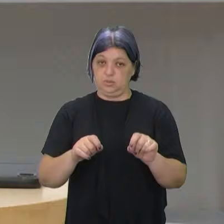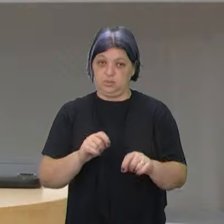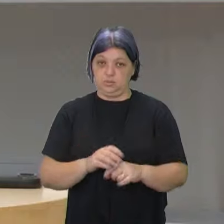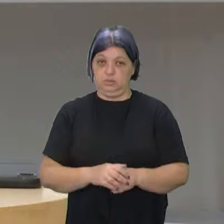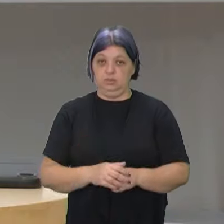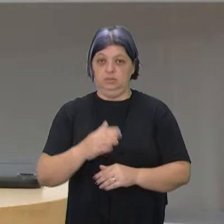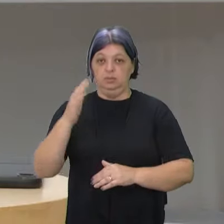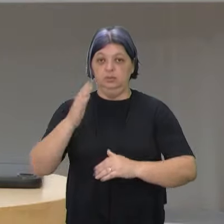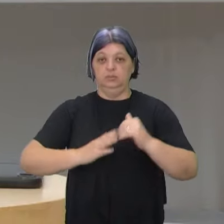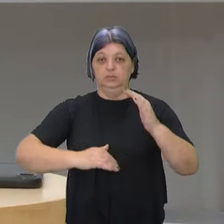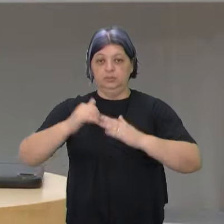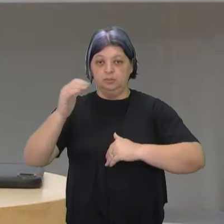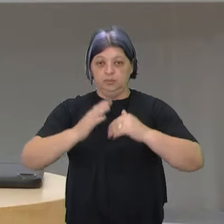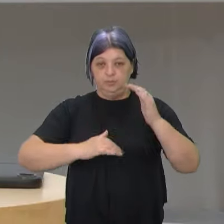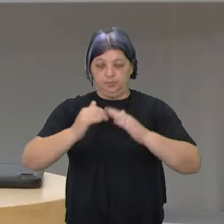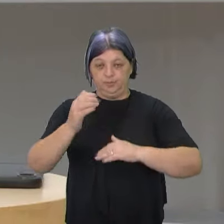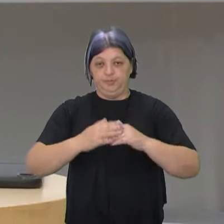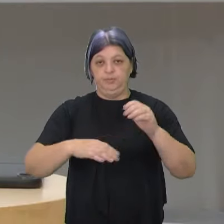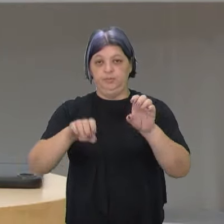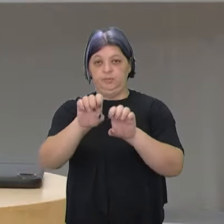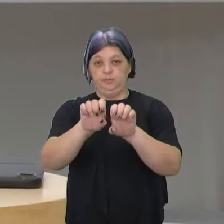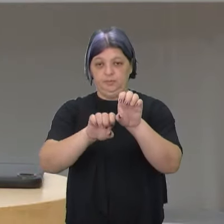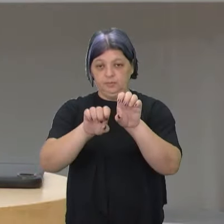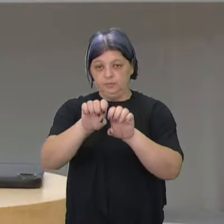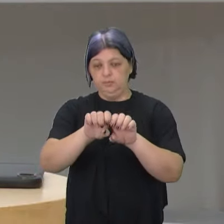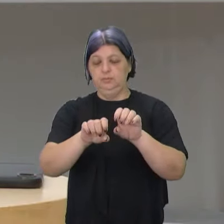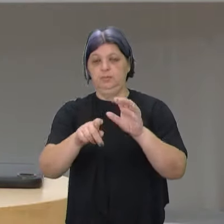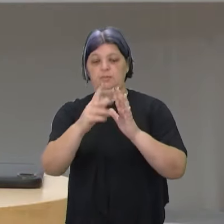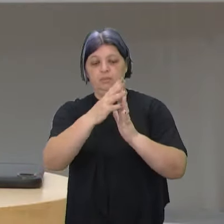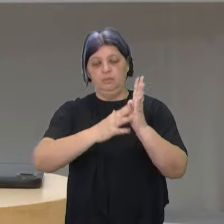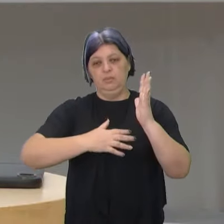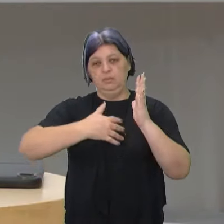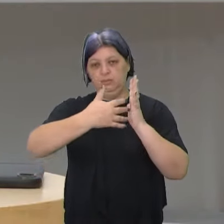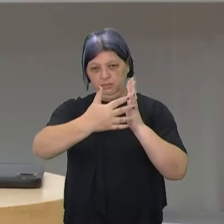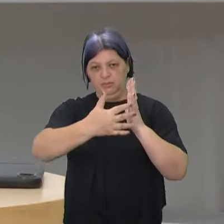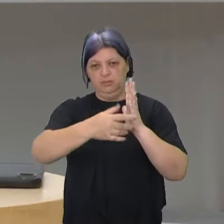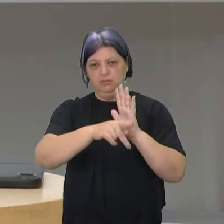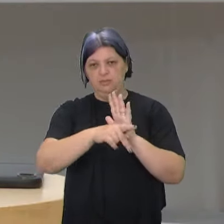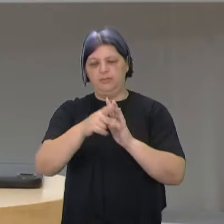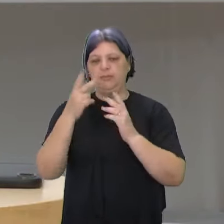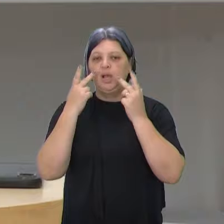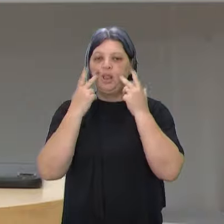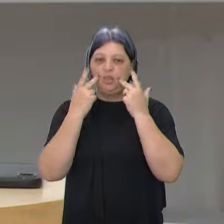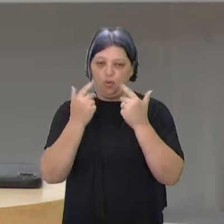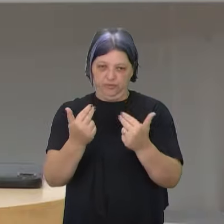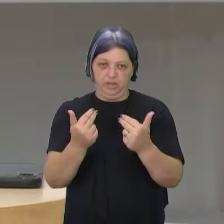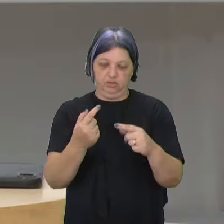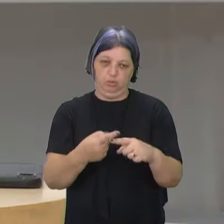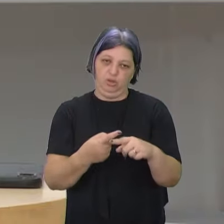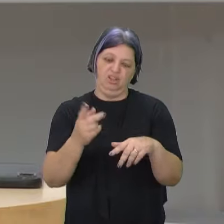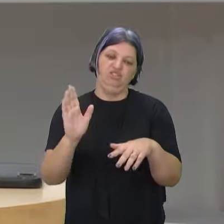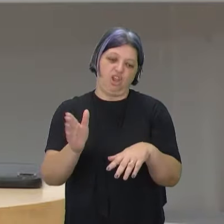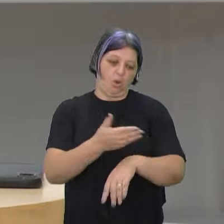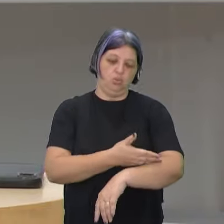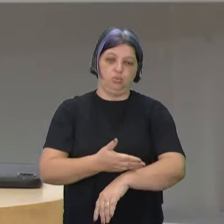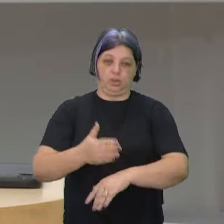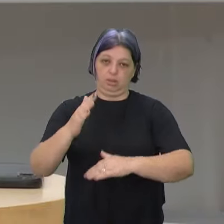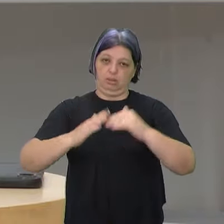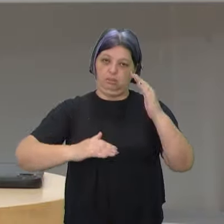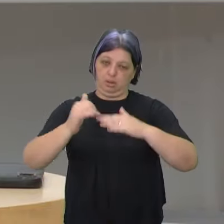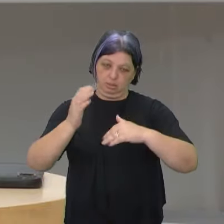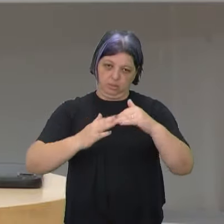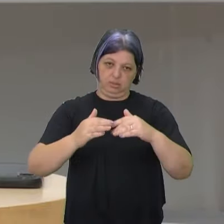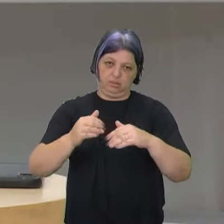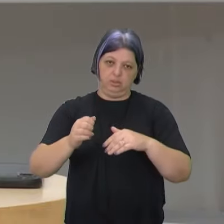as habilidades dos eixos estruturantes, que é uma novidade, né? A gente está acostumado aí com essas habilidades da formação geral básica, que o